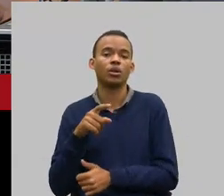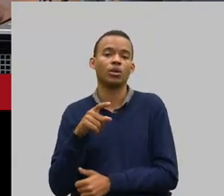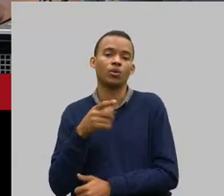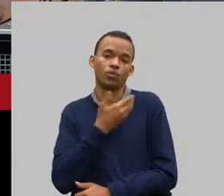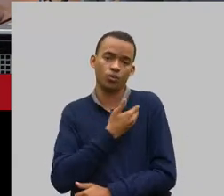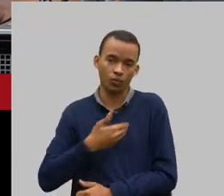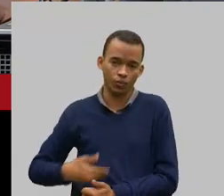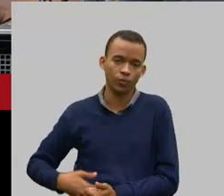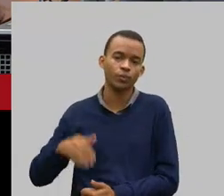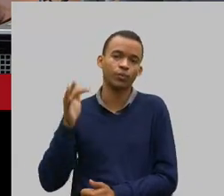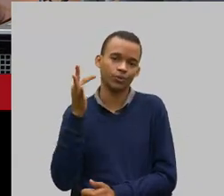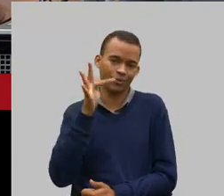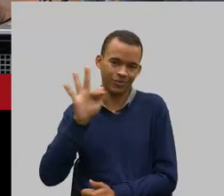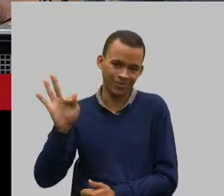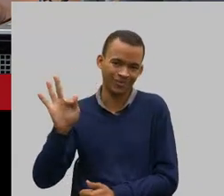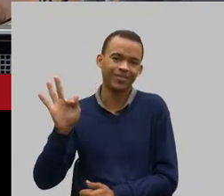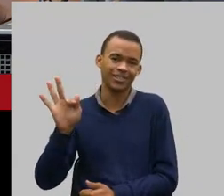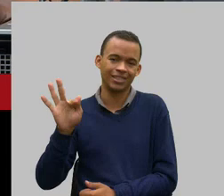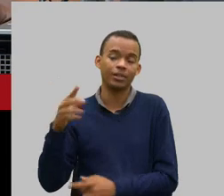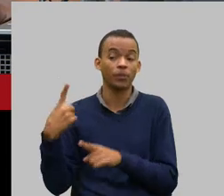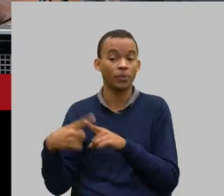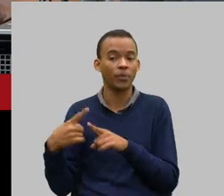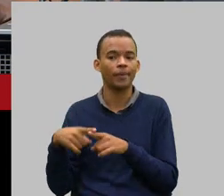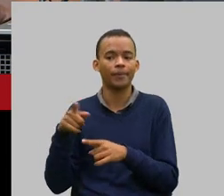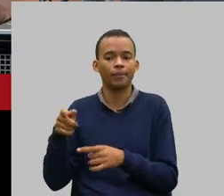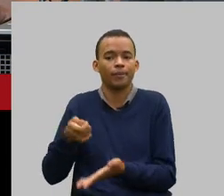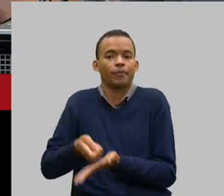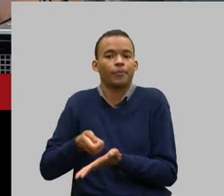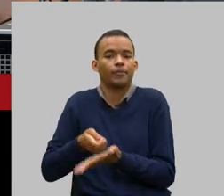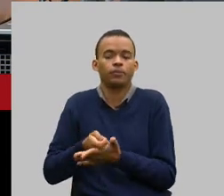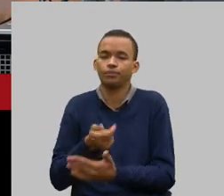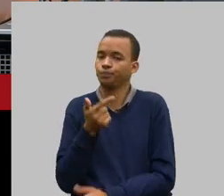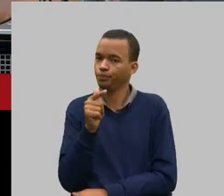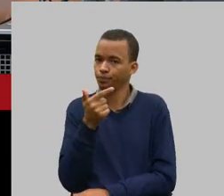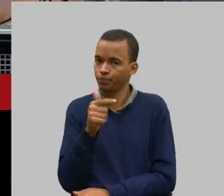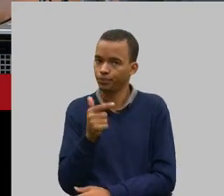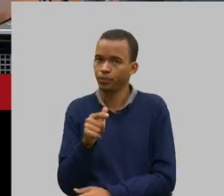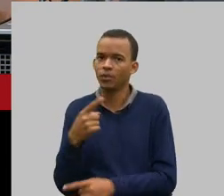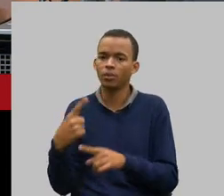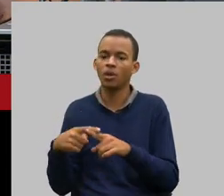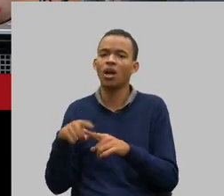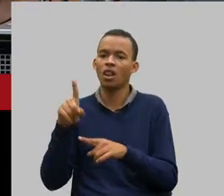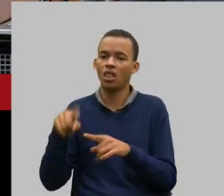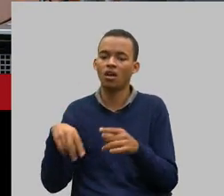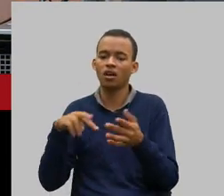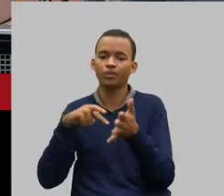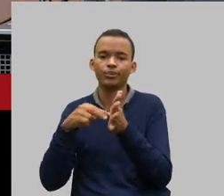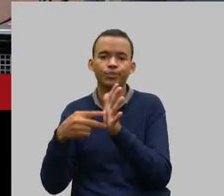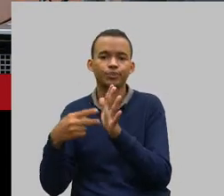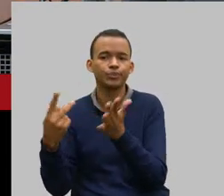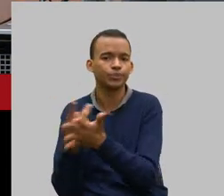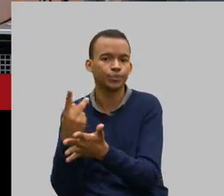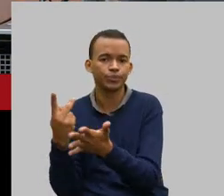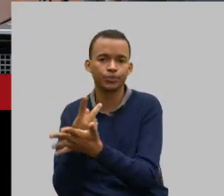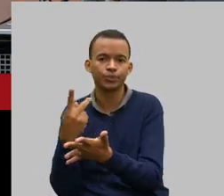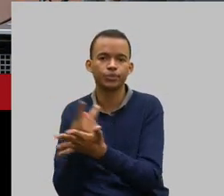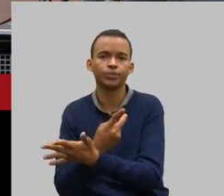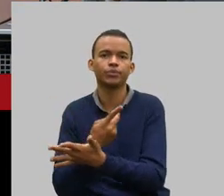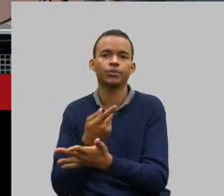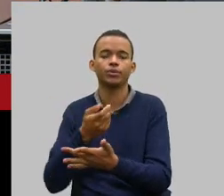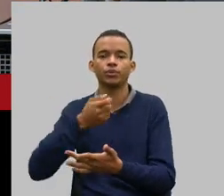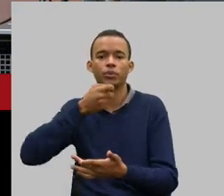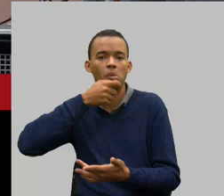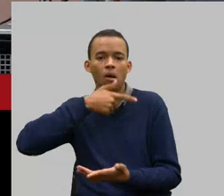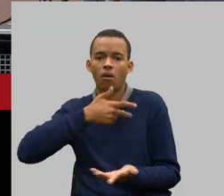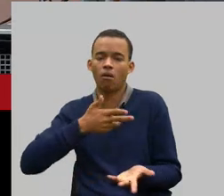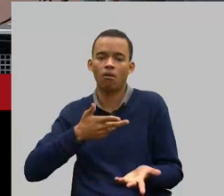segurar uma interpretação errada errada minimamente equivocada Eh minimamente aí